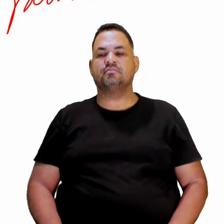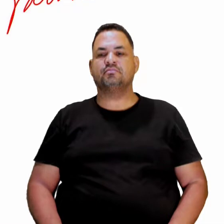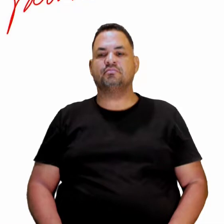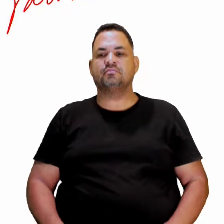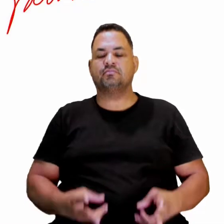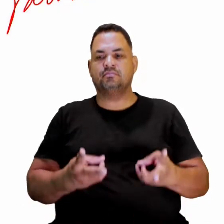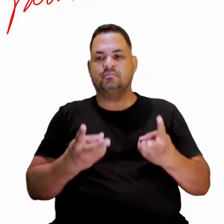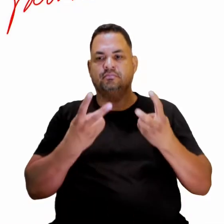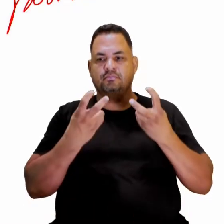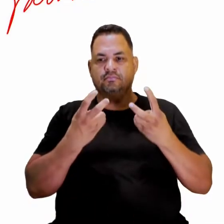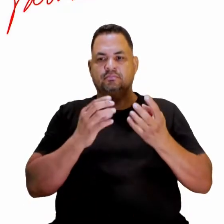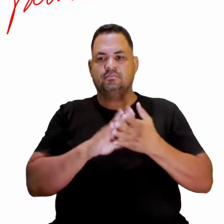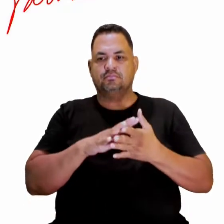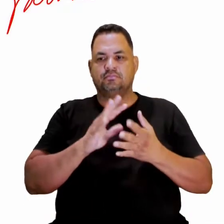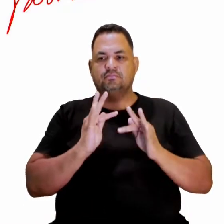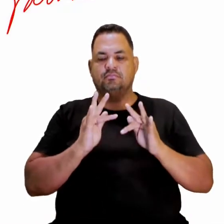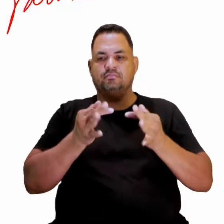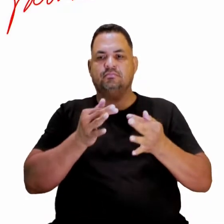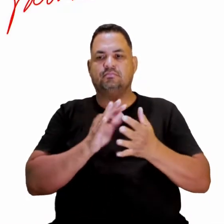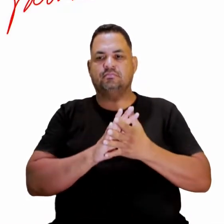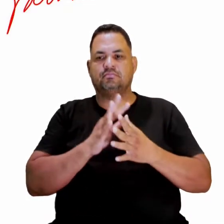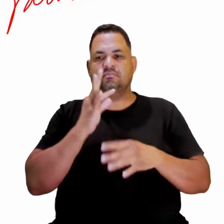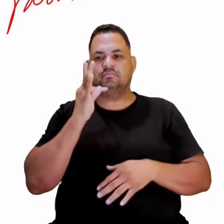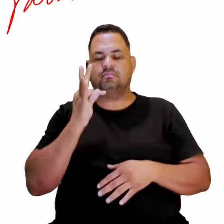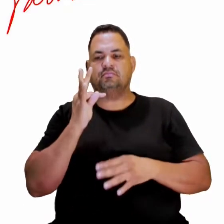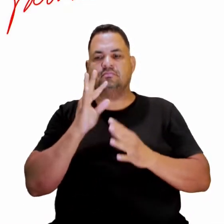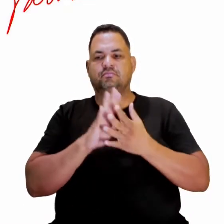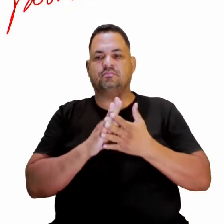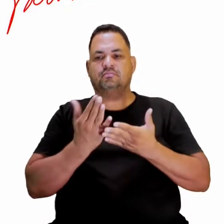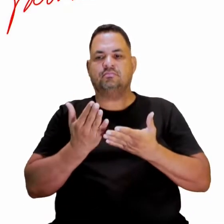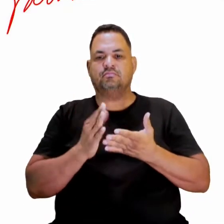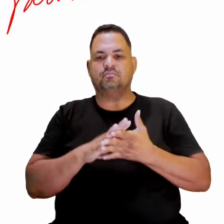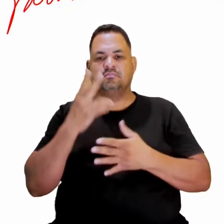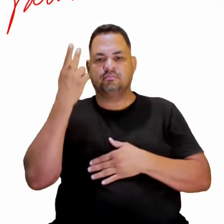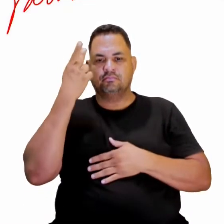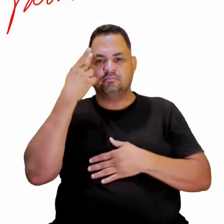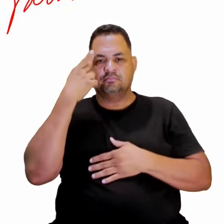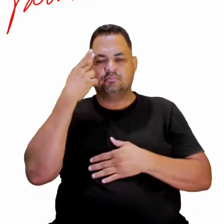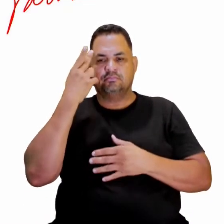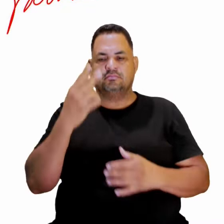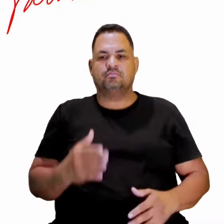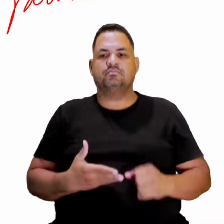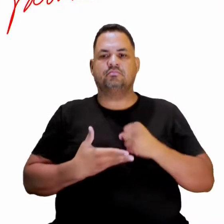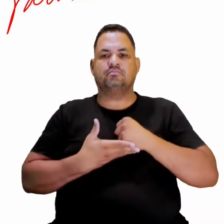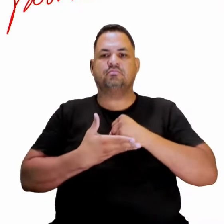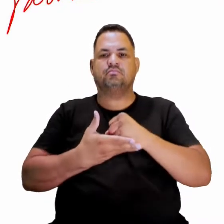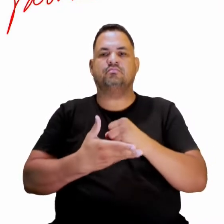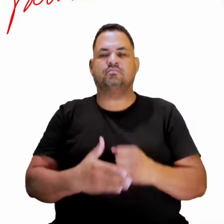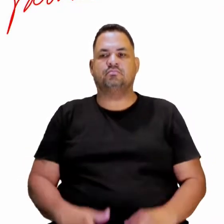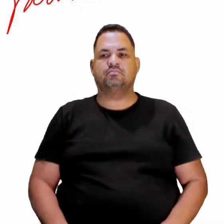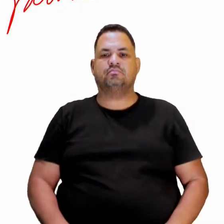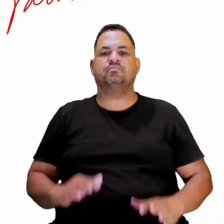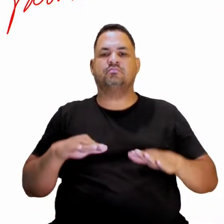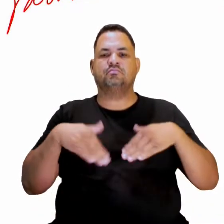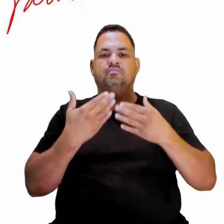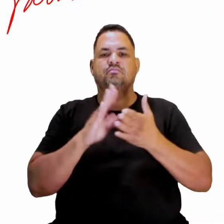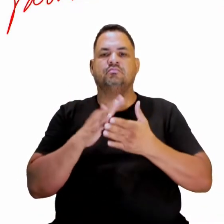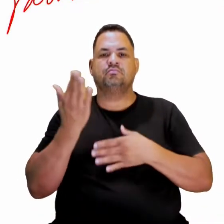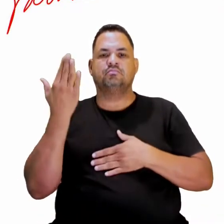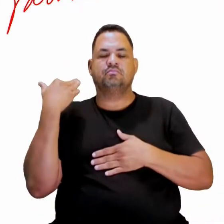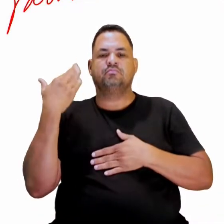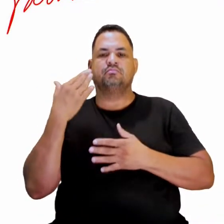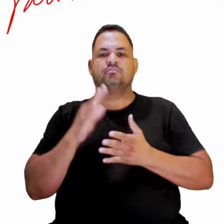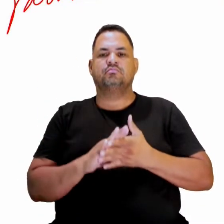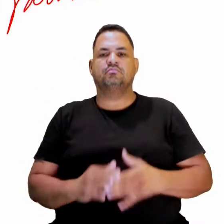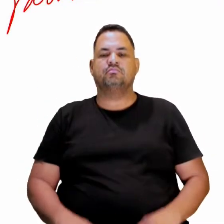Então perceba que ele termina com T na sua forma natural, na sua forma base. Aí quando vai para o passado,